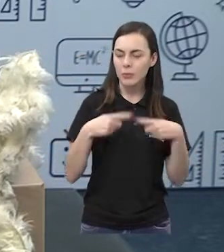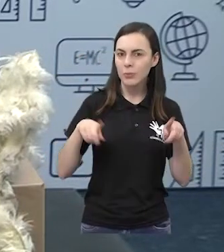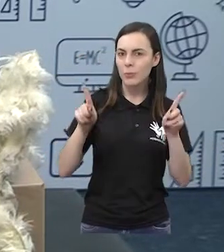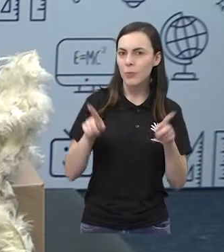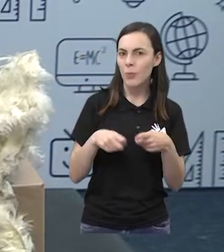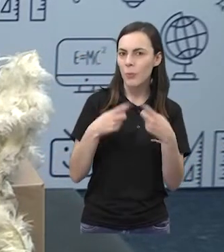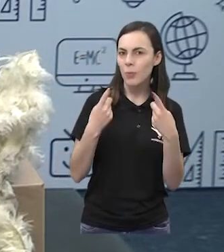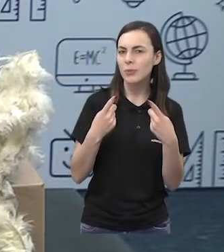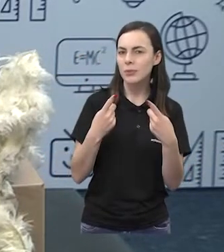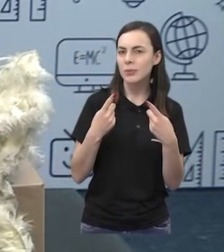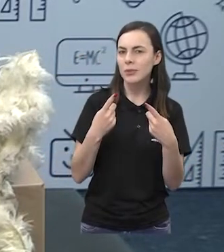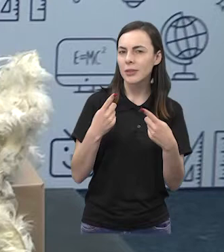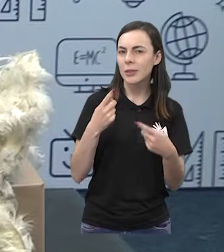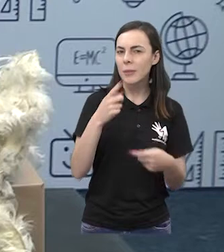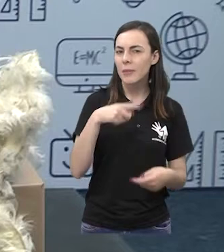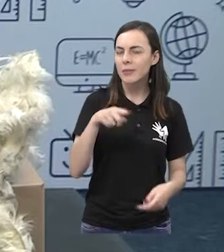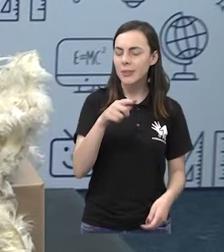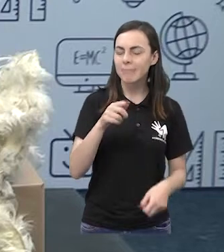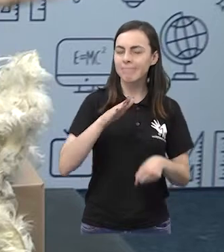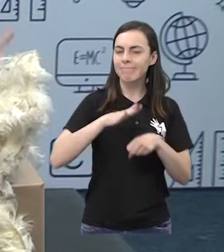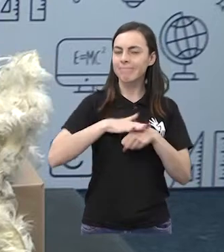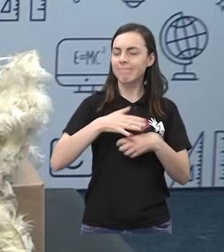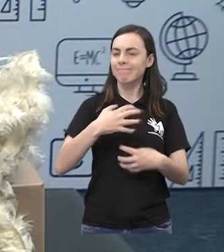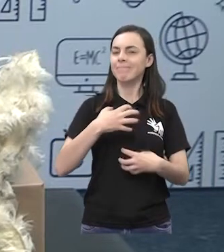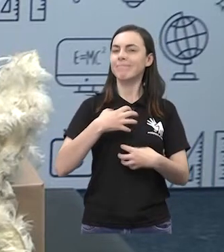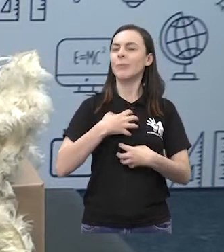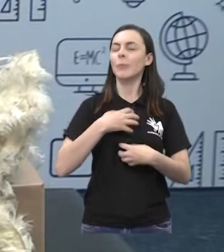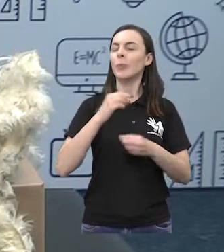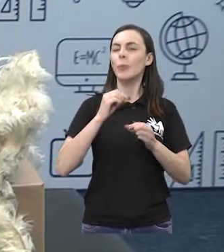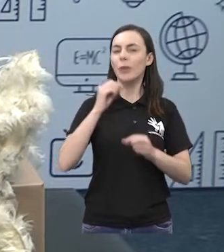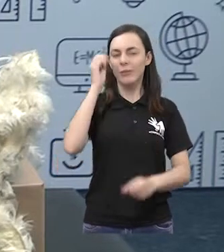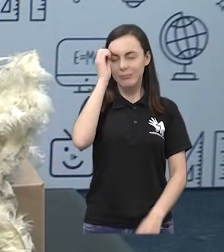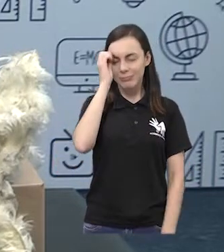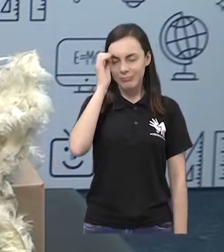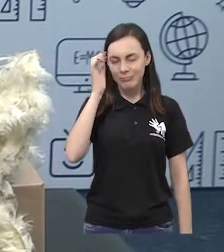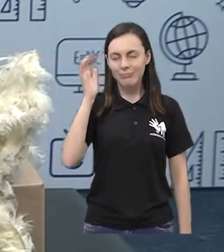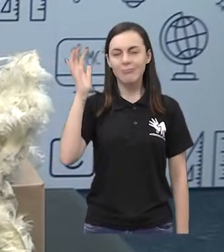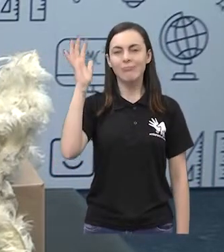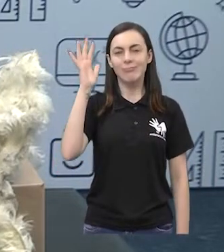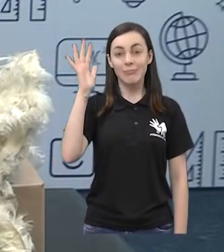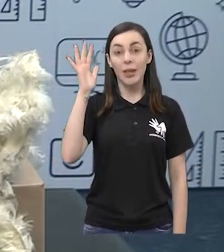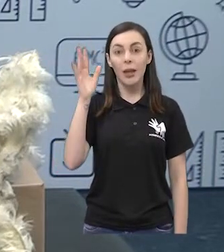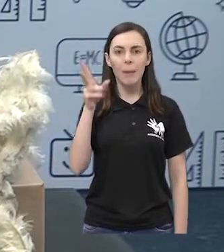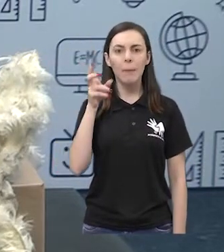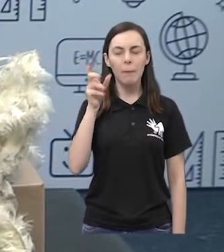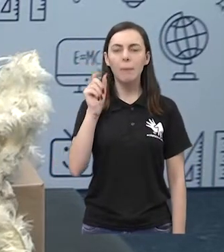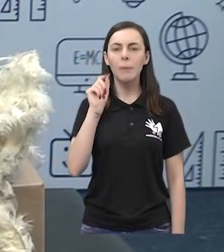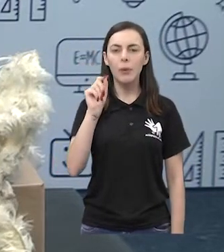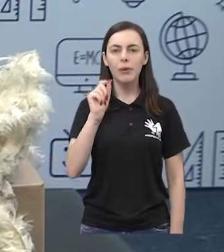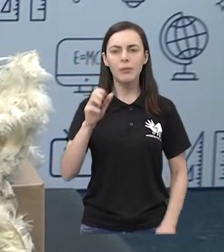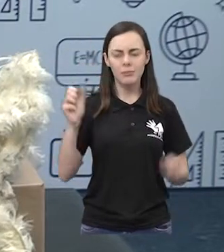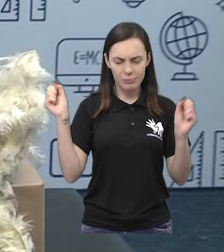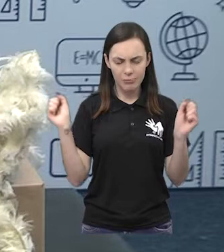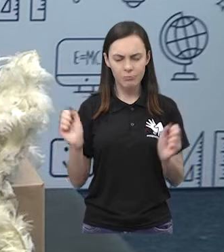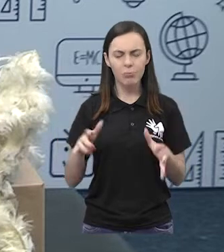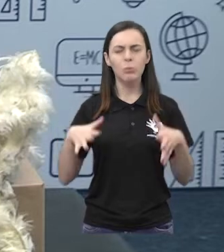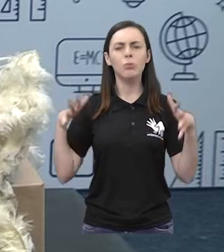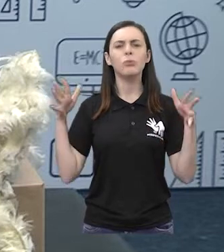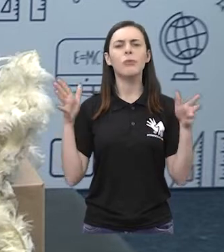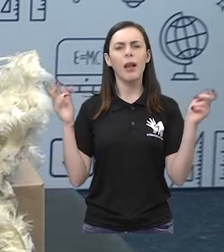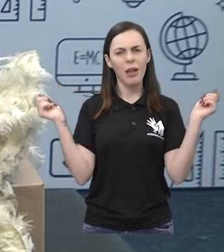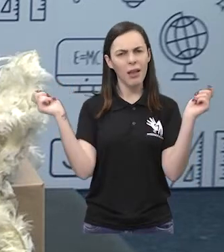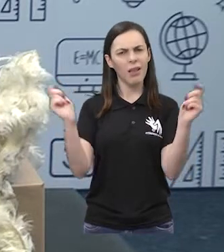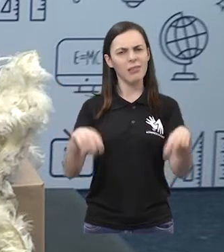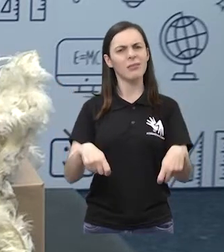música para suscitar toda a nossa imaginação e perceber que o encantamento